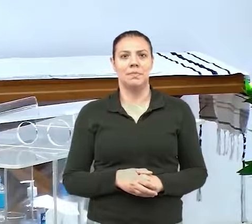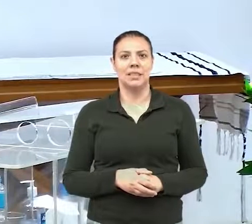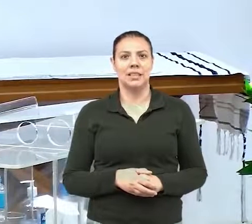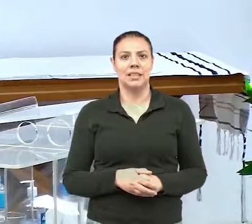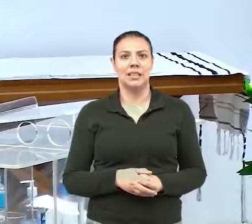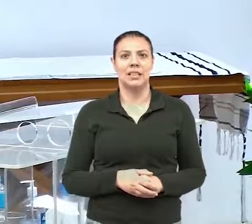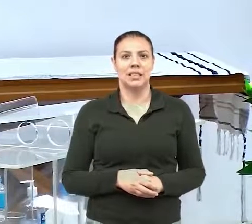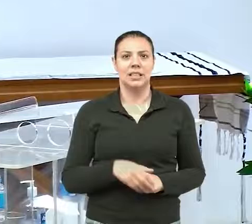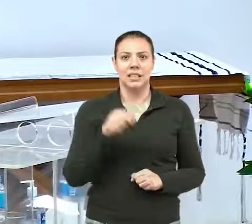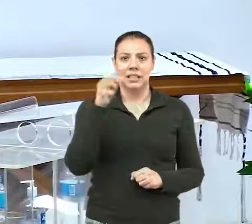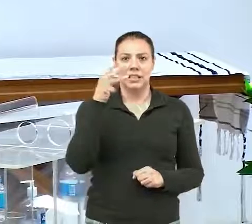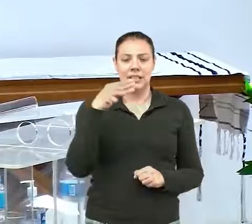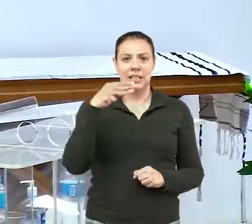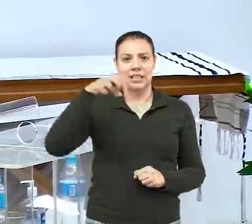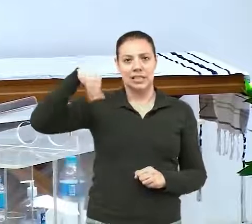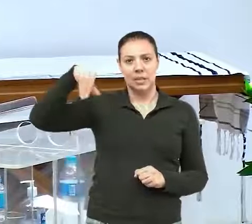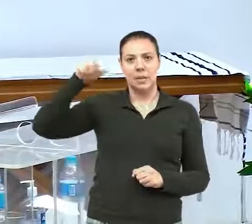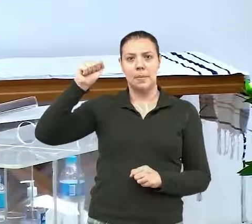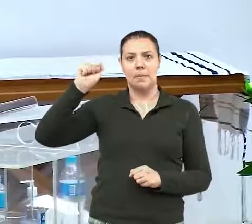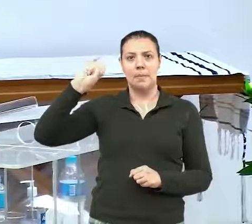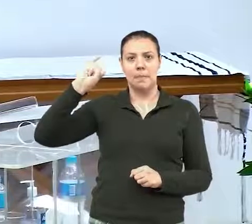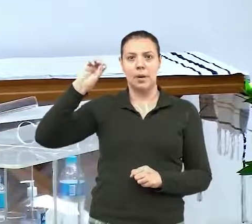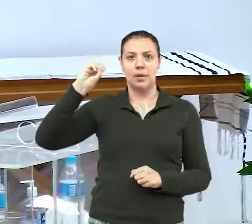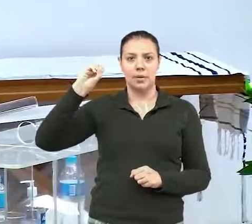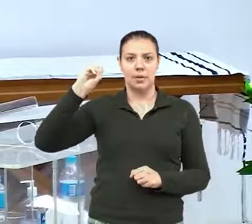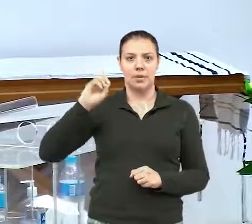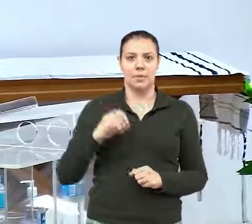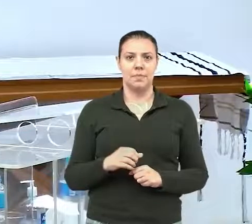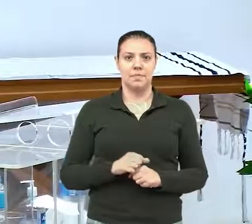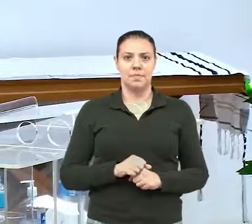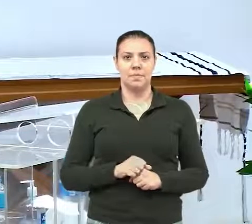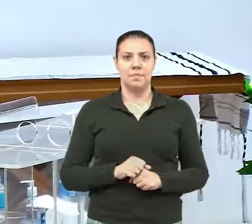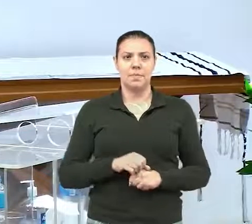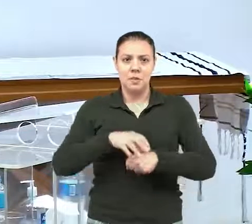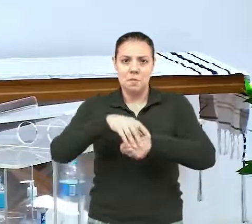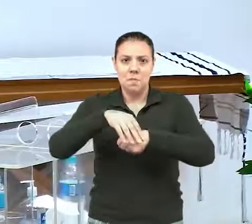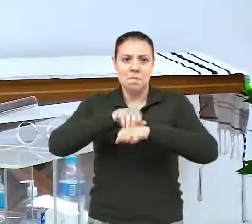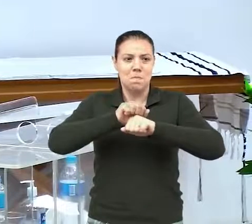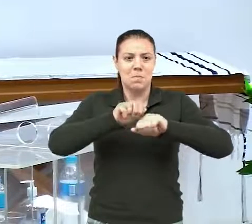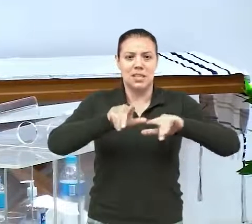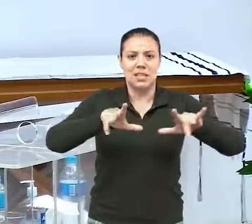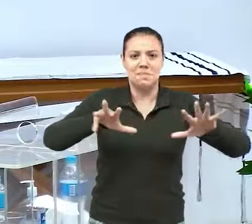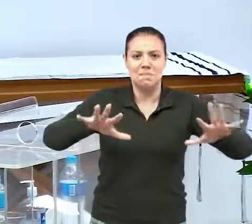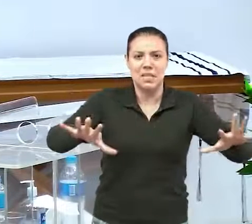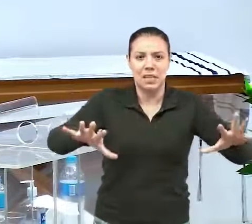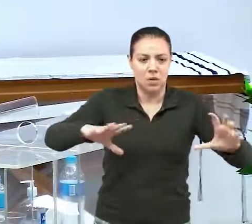3 de maio de 2020, uma pandemia assolando o mundo,